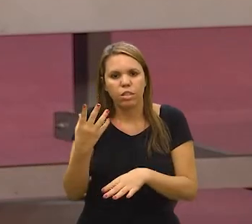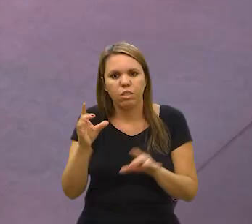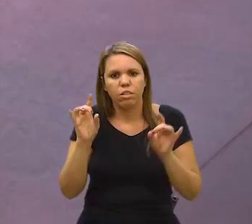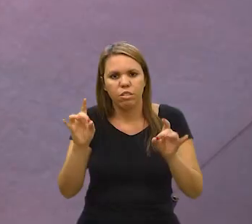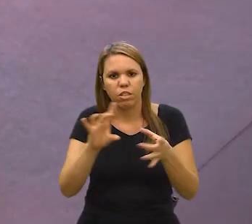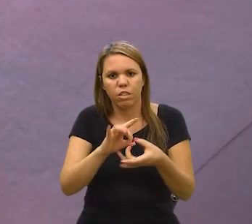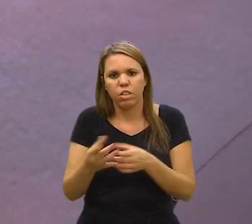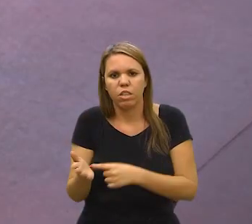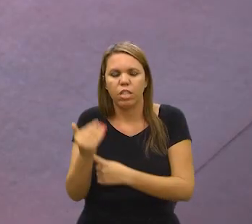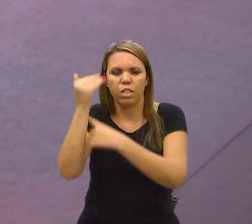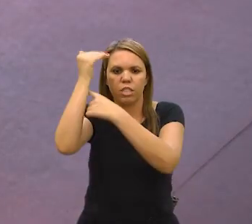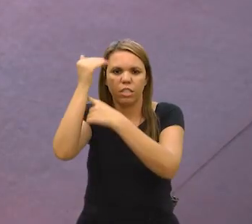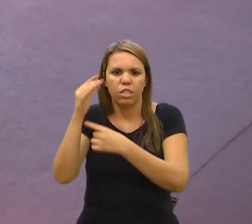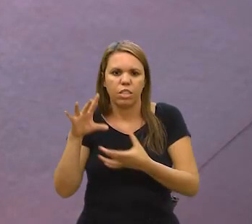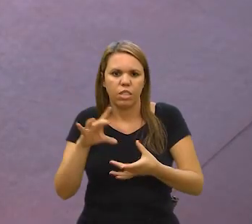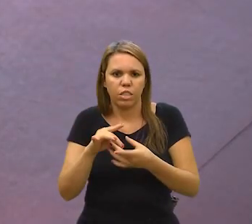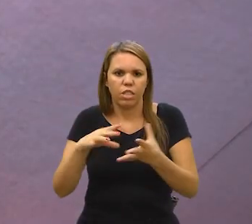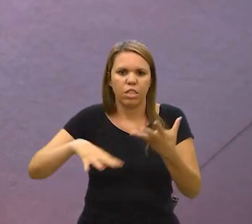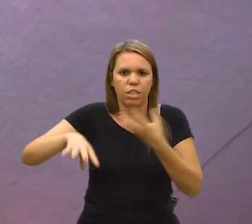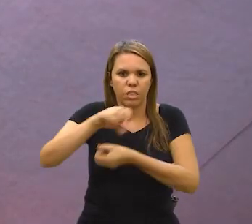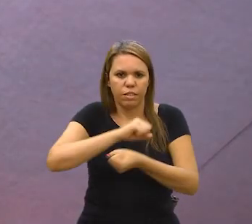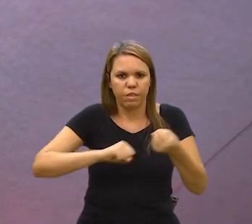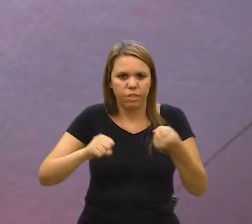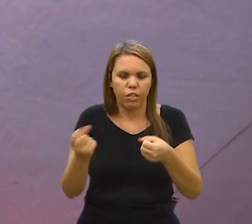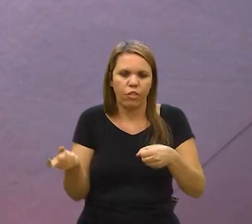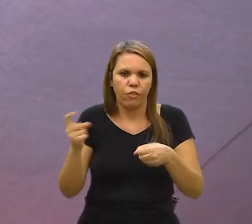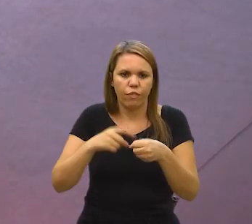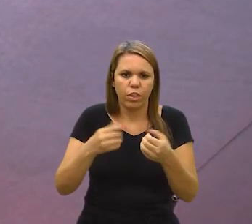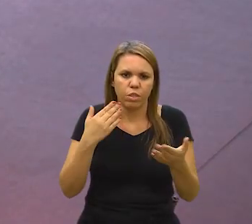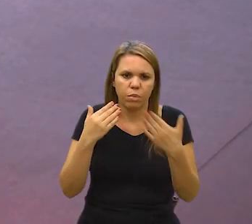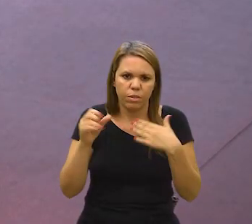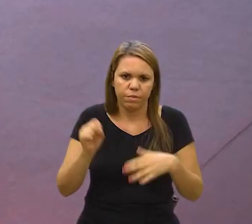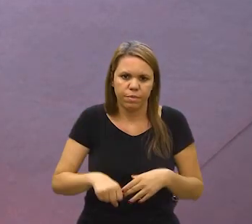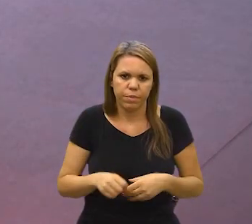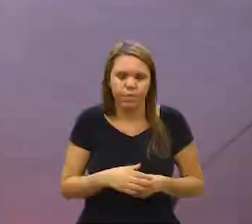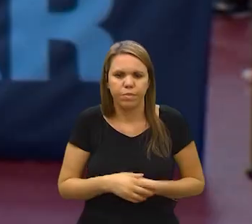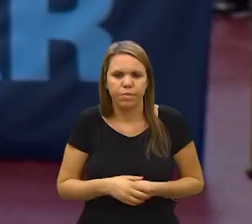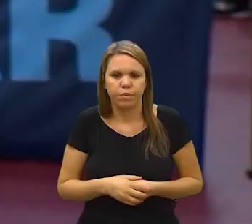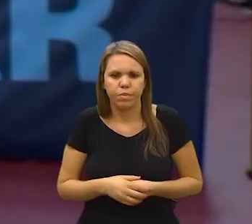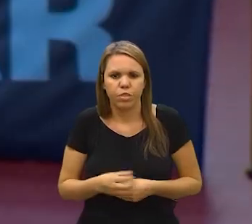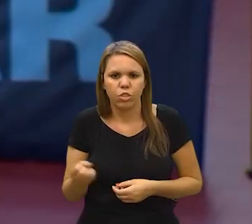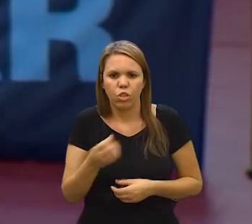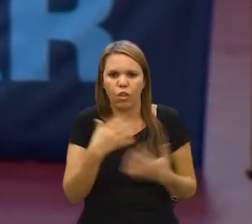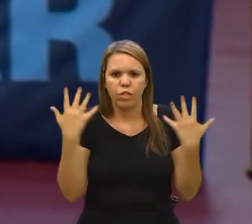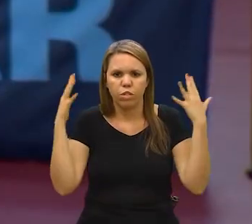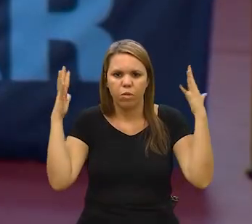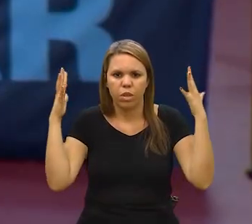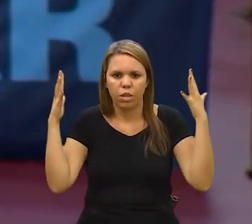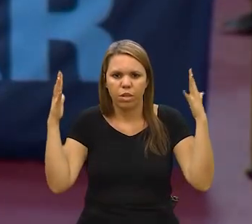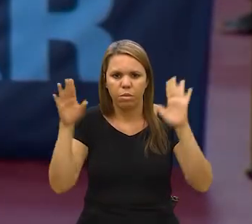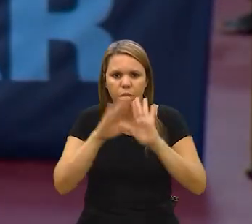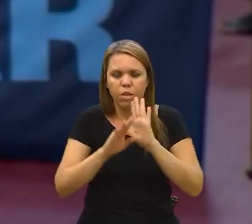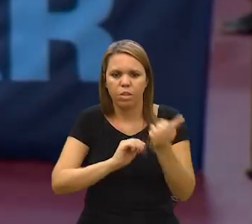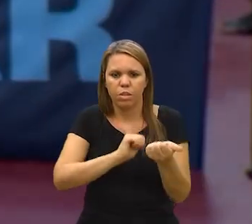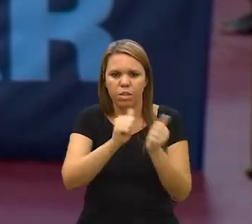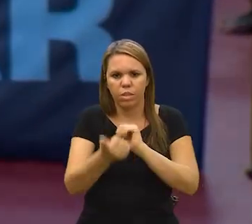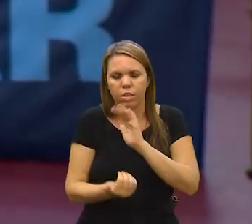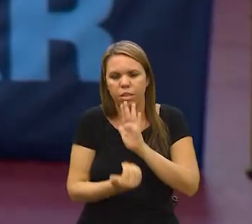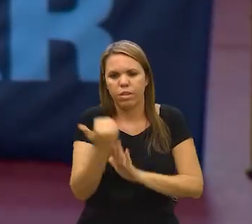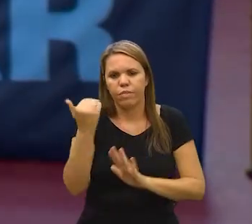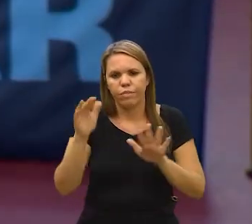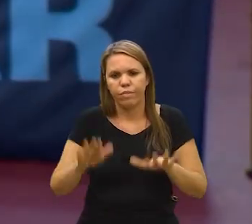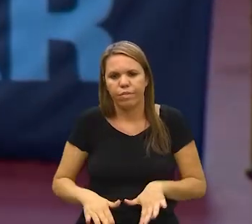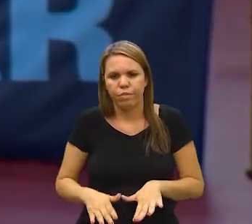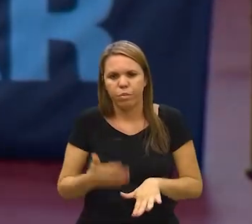dizem que é a Olimpíada da tecnologia aliada à sustentabilidade, a gente volta a bater um papo, sim. E eu quero novas comemorações. E o programa Mais